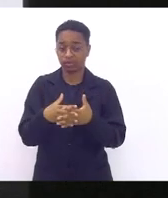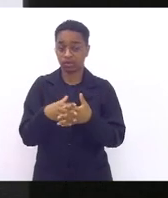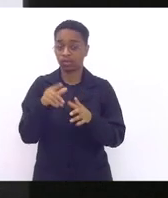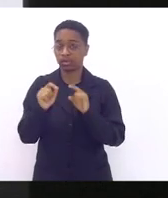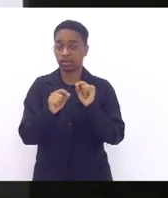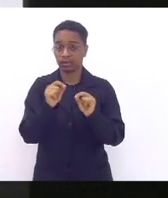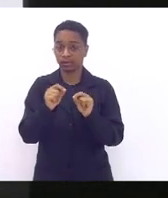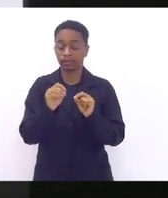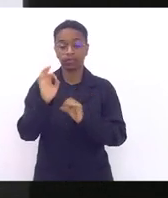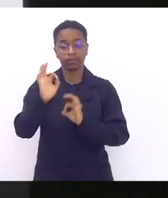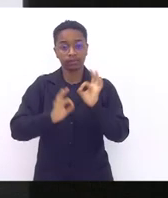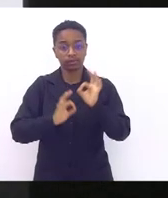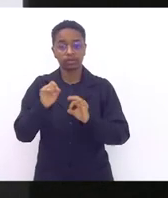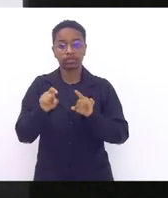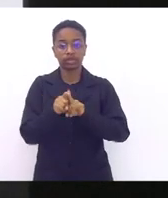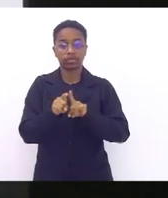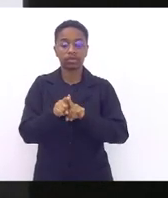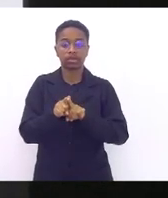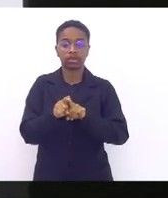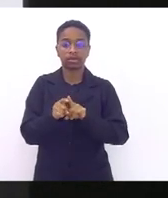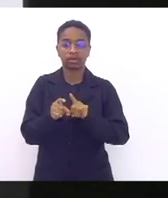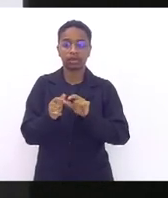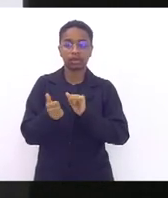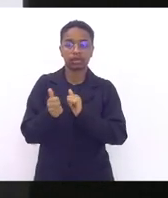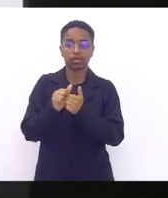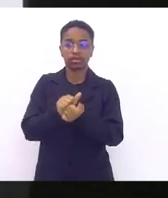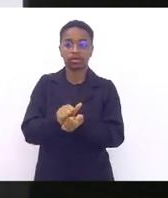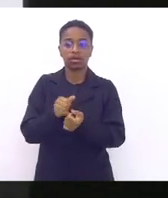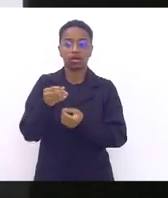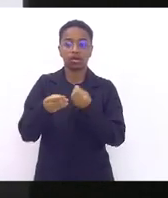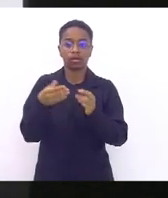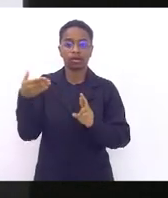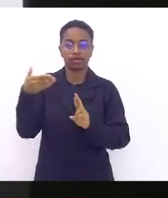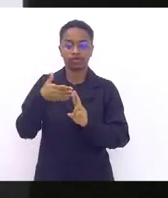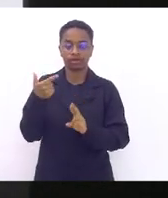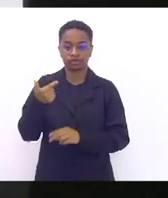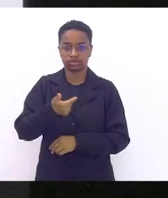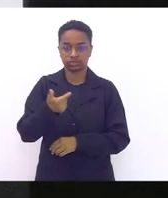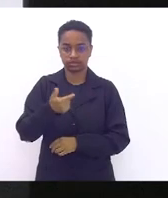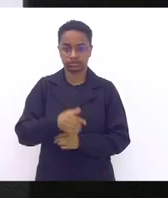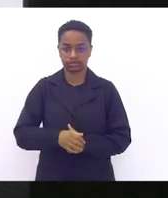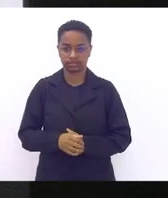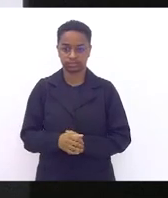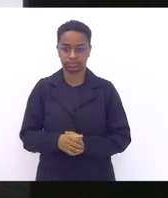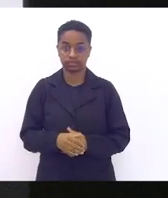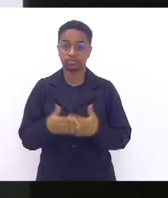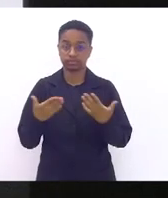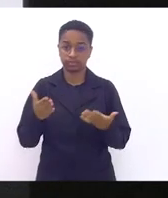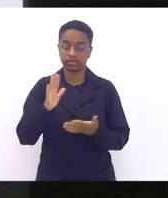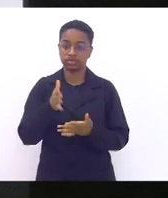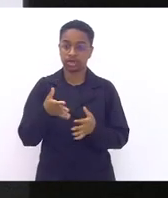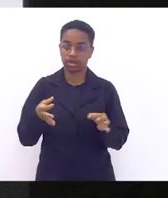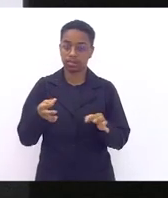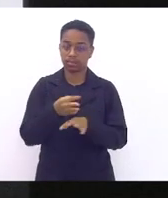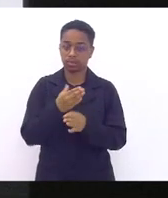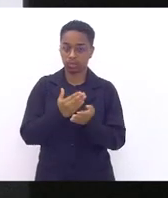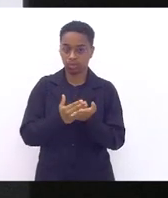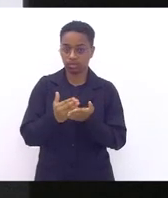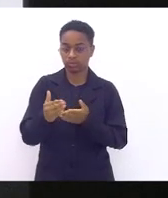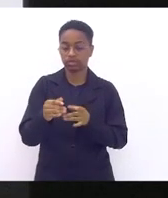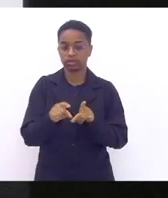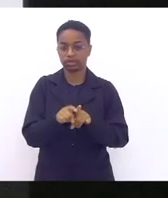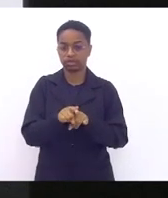é a reestruturação e adequação dos fluxos nas referências secundárias, né? Então, isso daí já foi iniciado desde o início